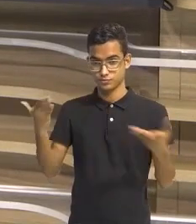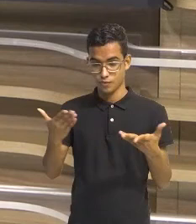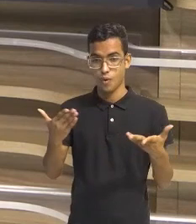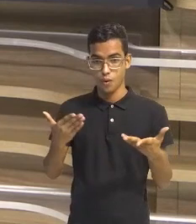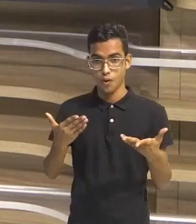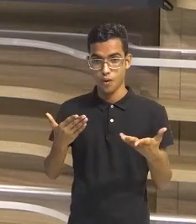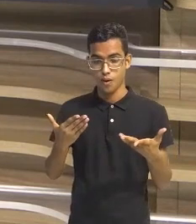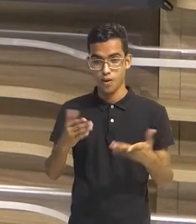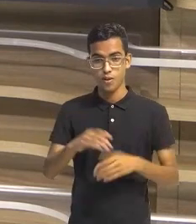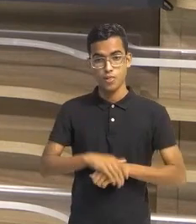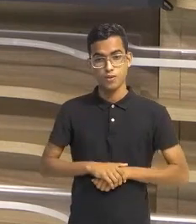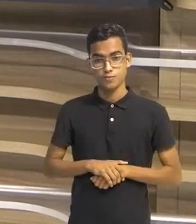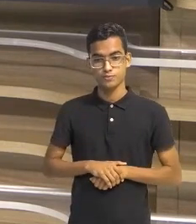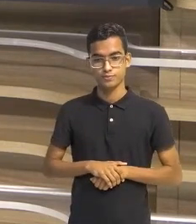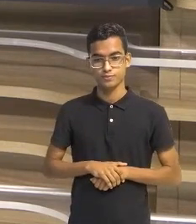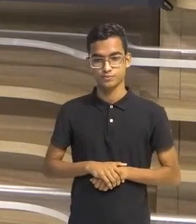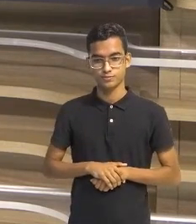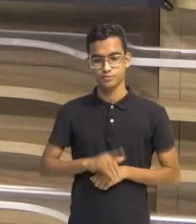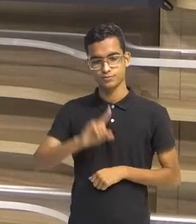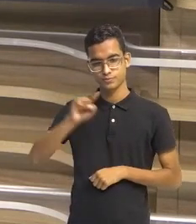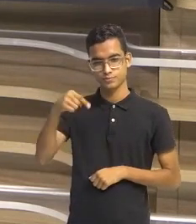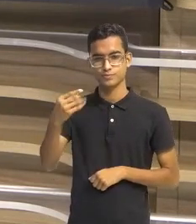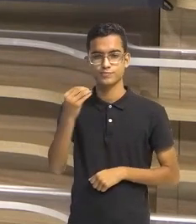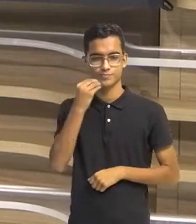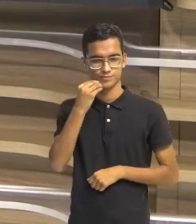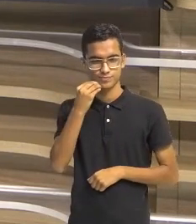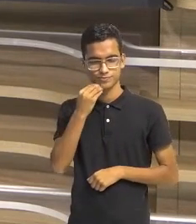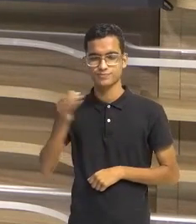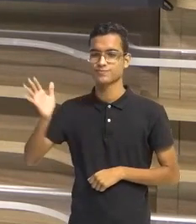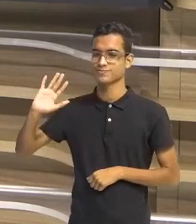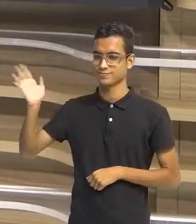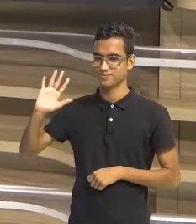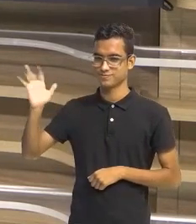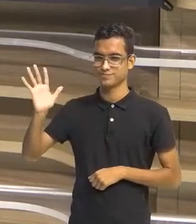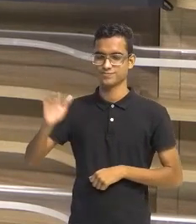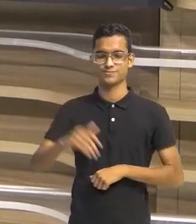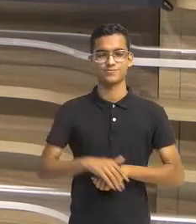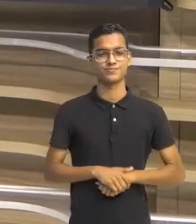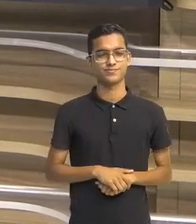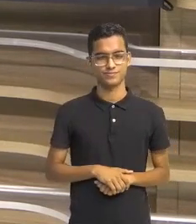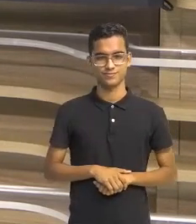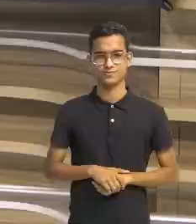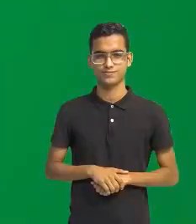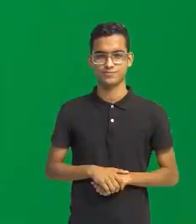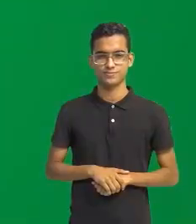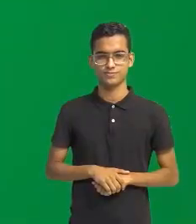aqui novamente no Aula em Casa e a gente se encontra numa próxima oportunidade. Até lá!